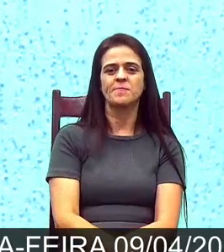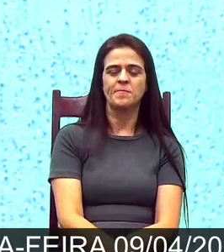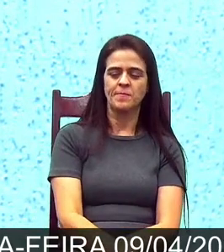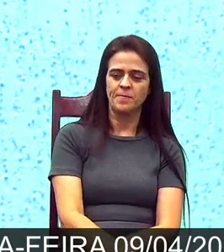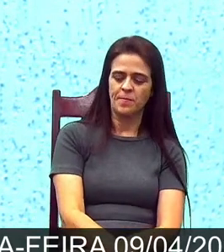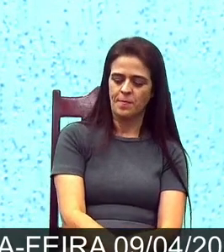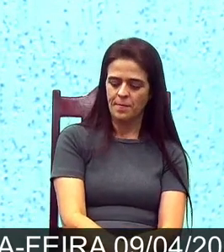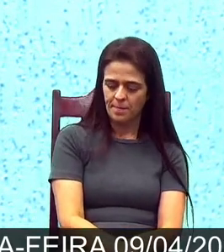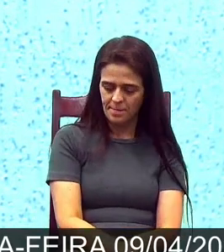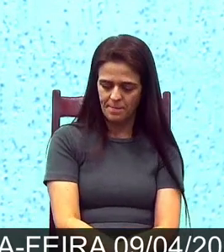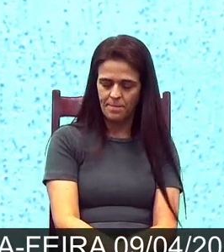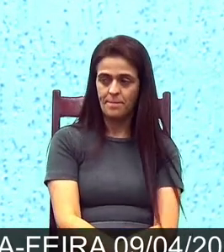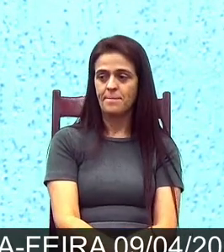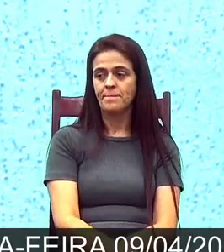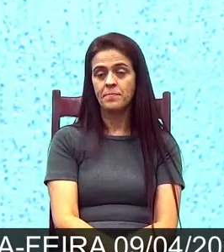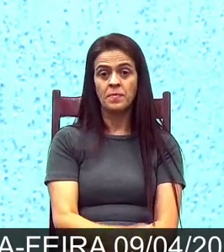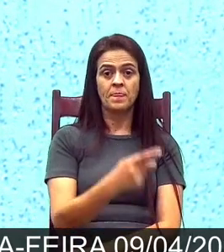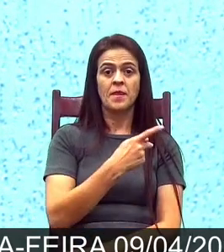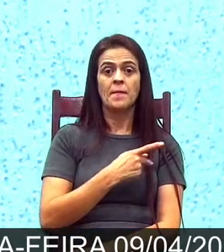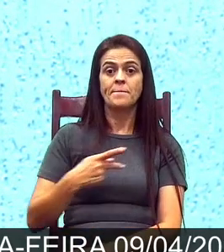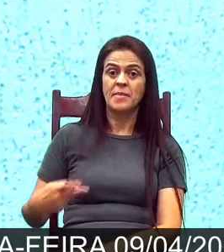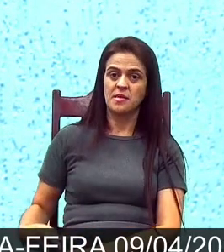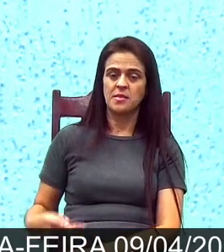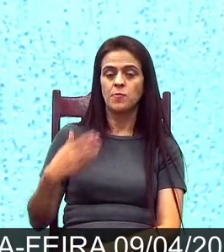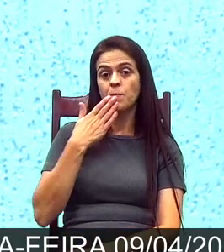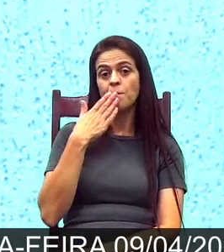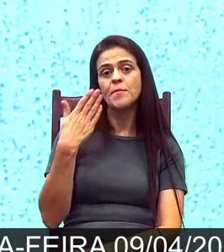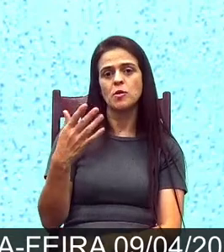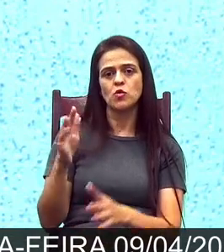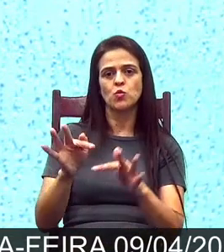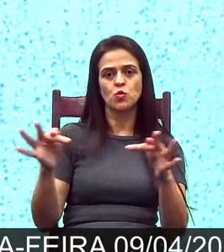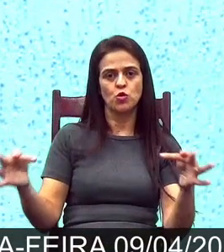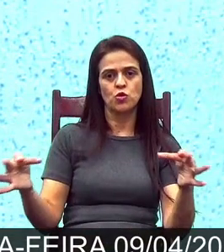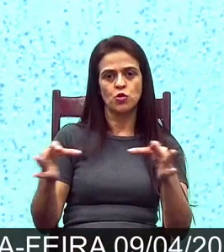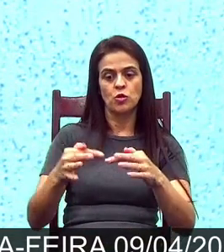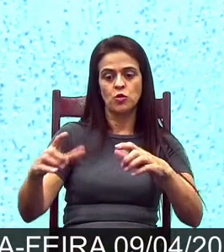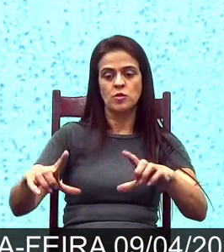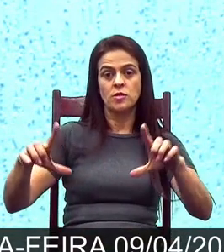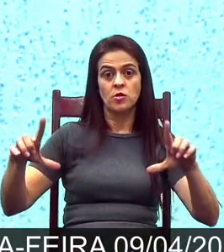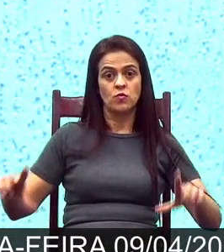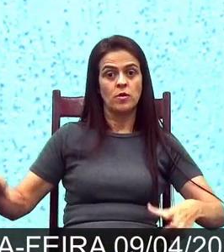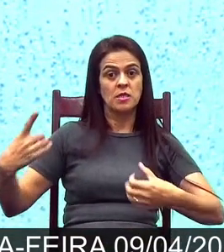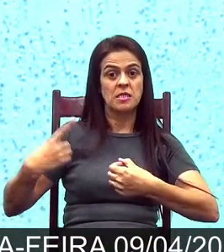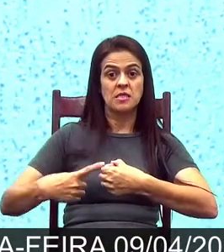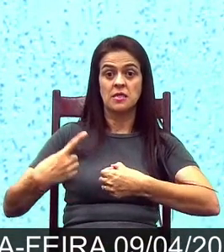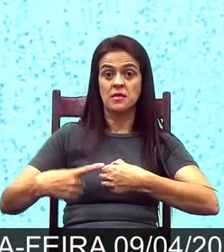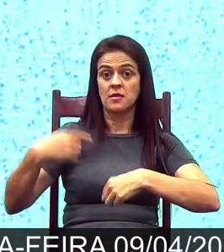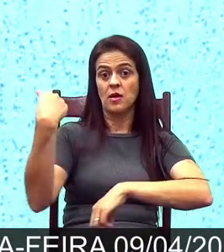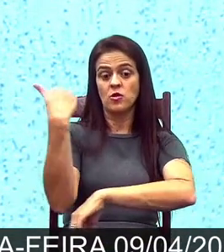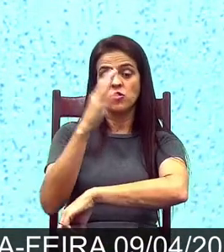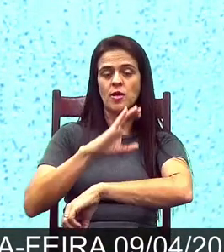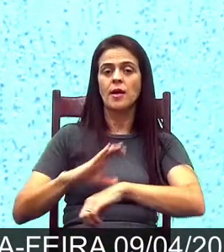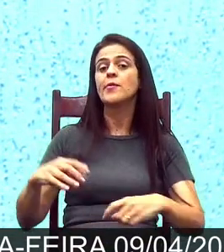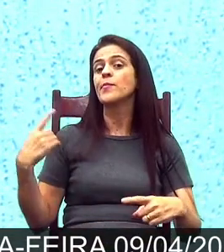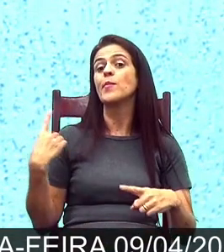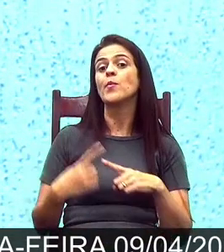Senhor presidente, eu estou pedindo um título de cidadania para a senhora Kelly. Kelly é uma pessoa